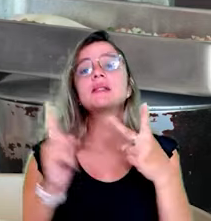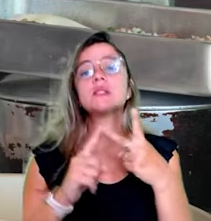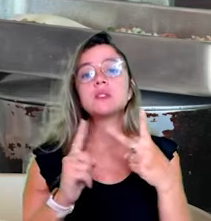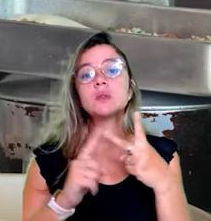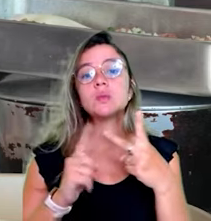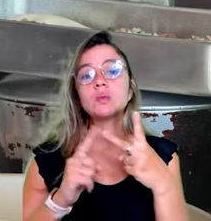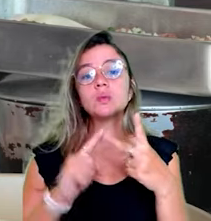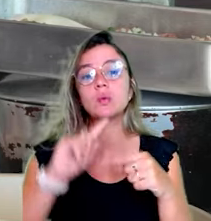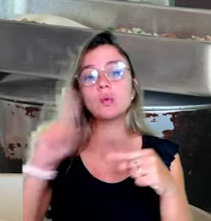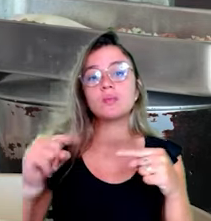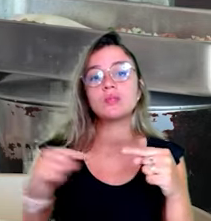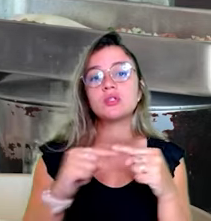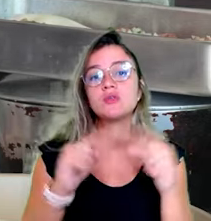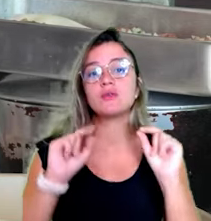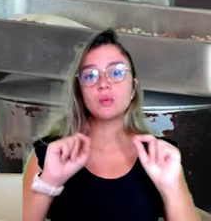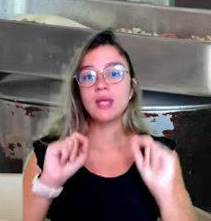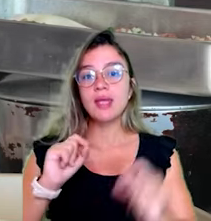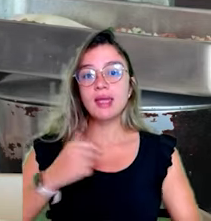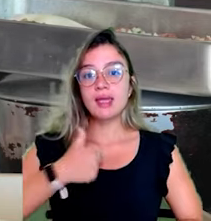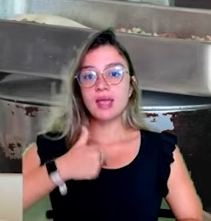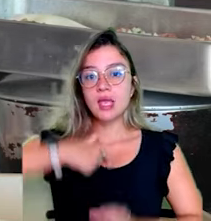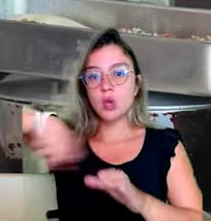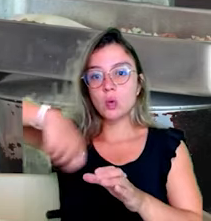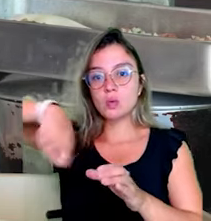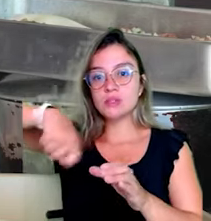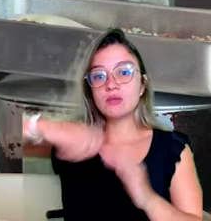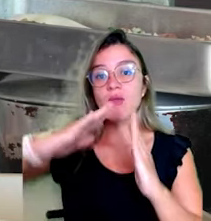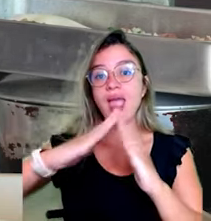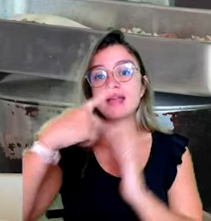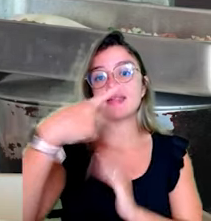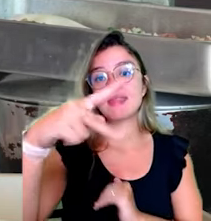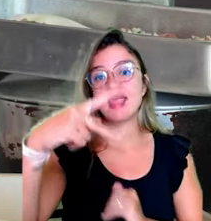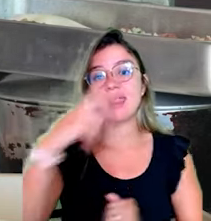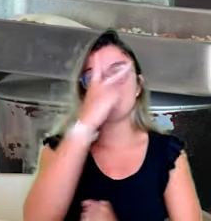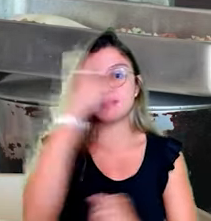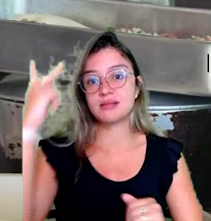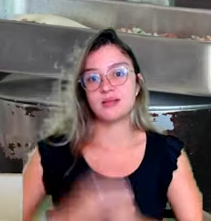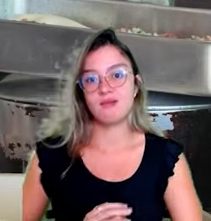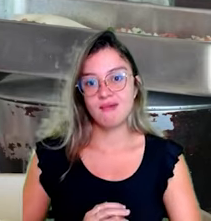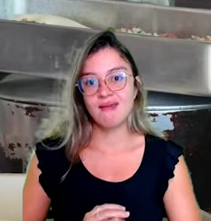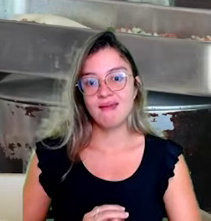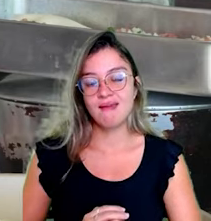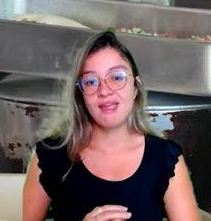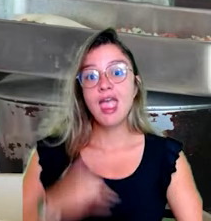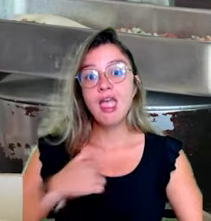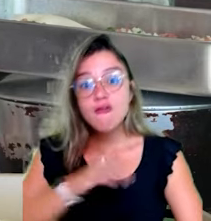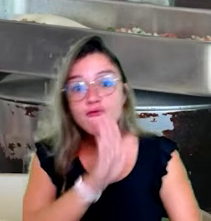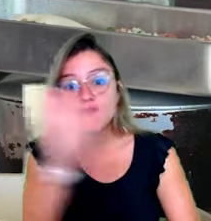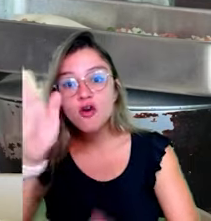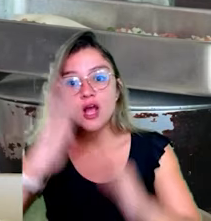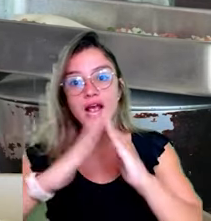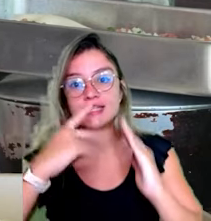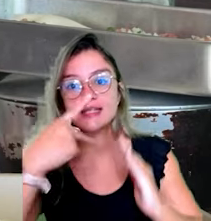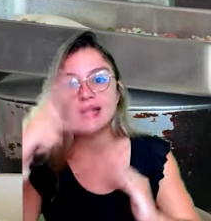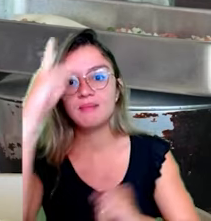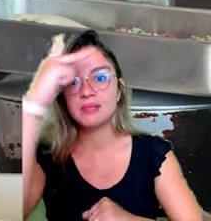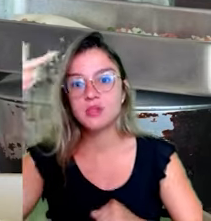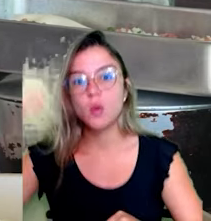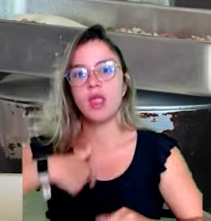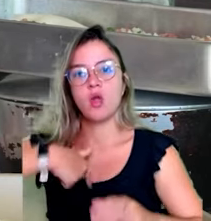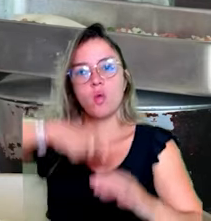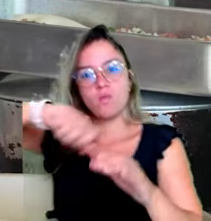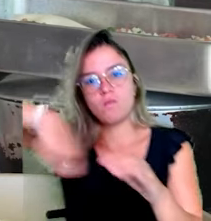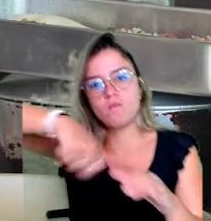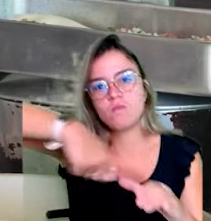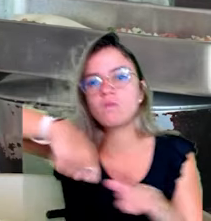chef, que é eu cozinhar na casa do cliente, em vez de levar as marmitas prontas. E é o que eu estou fazendo hoje. Eu estou cozinhando na